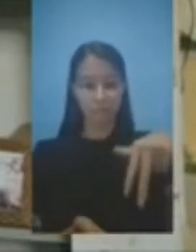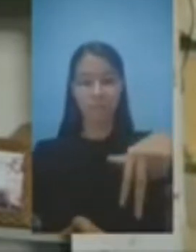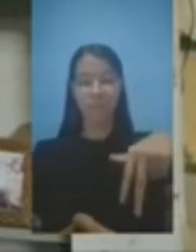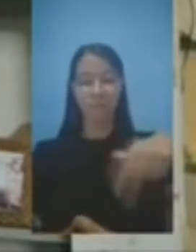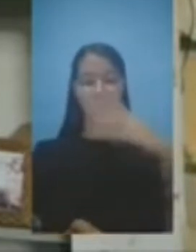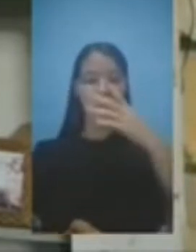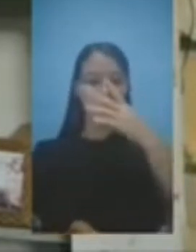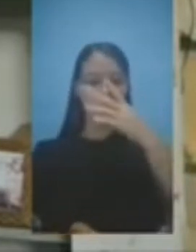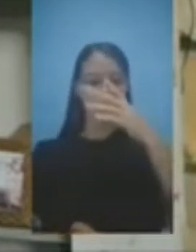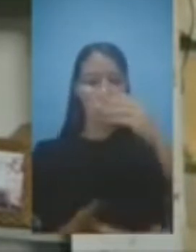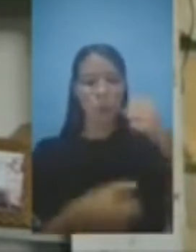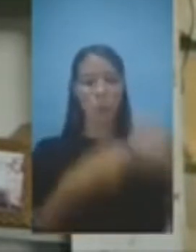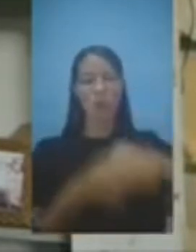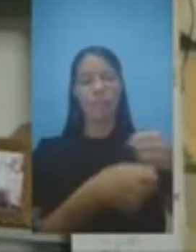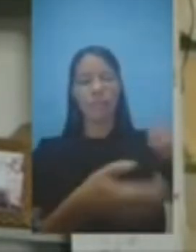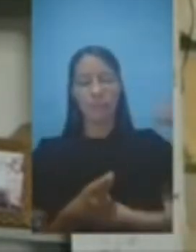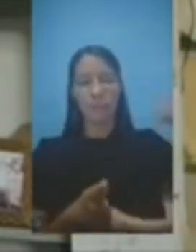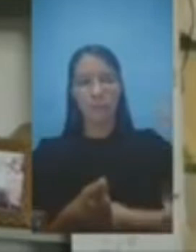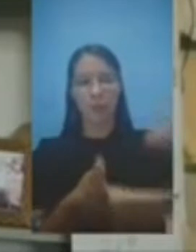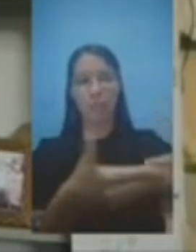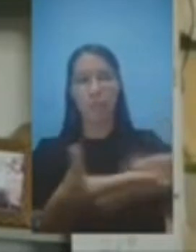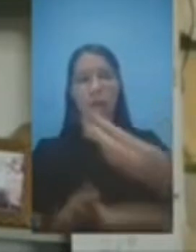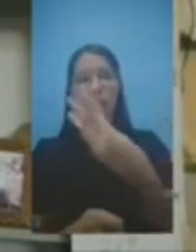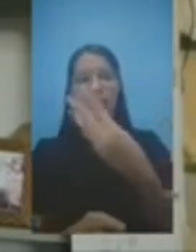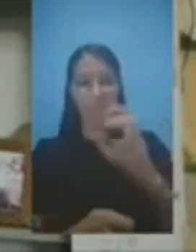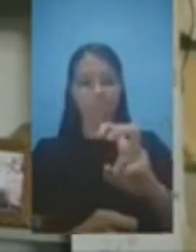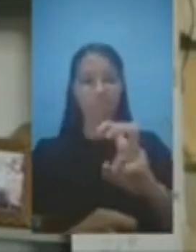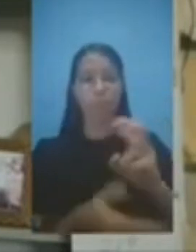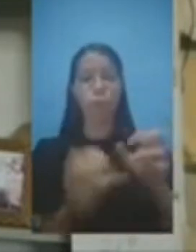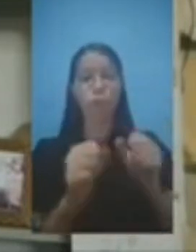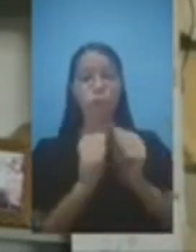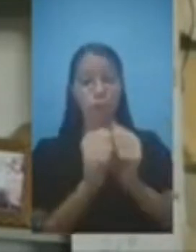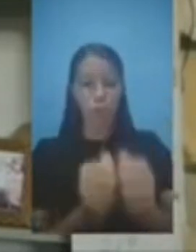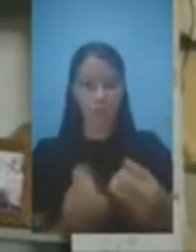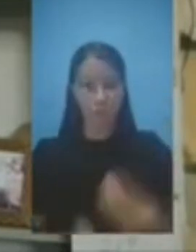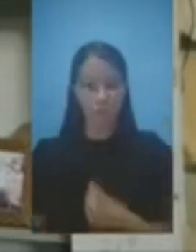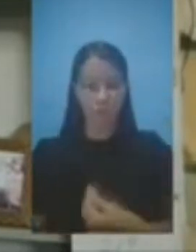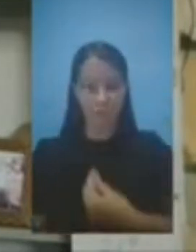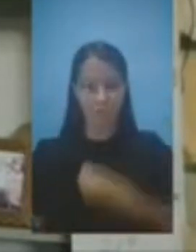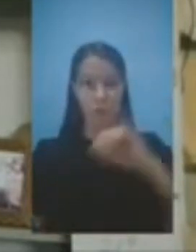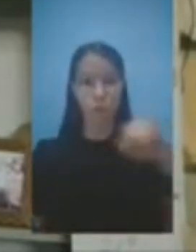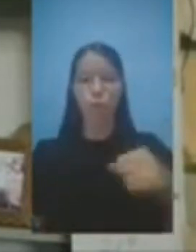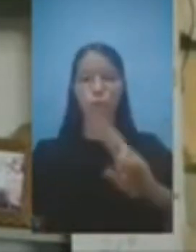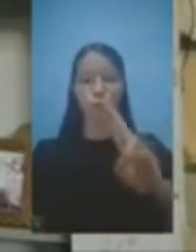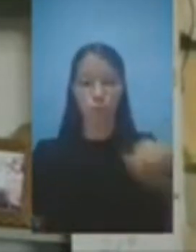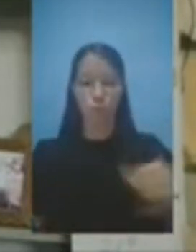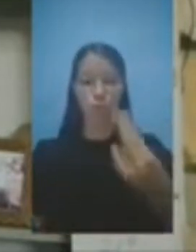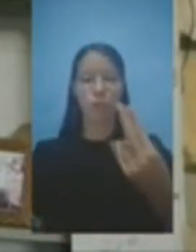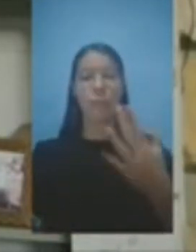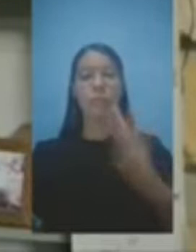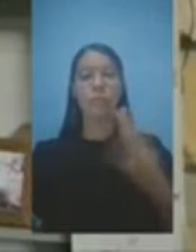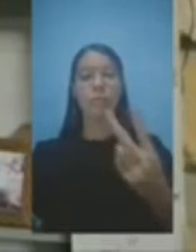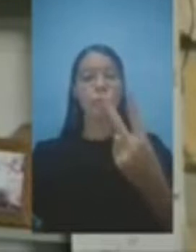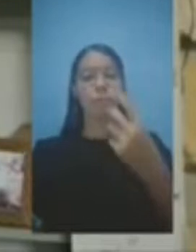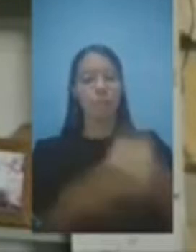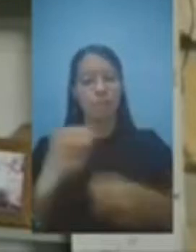E nessa longa caminhada, né, há 35 anos, com Juju, convivendo com ela. E